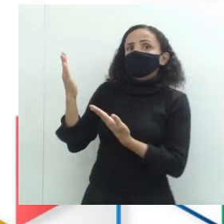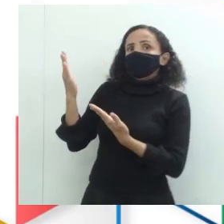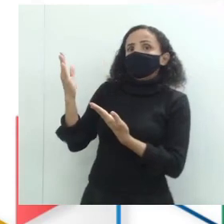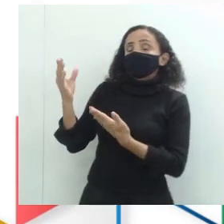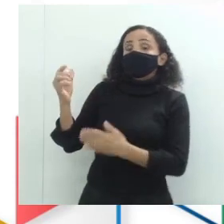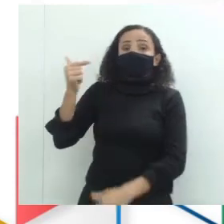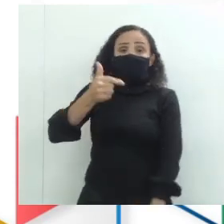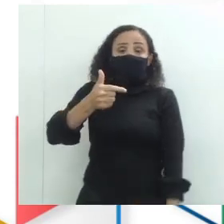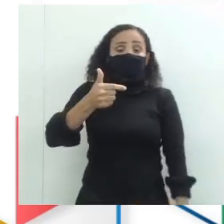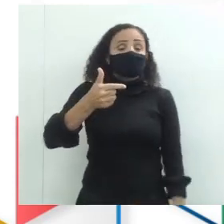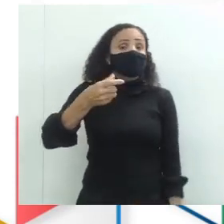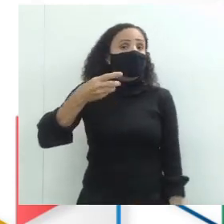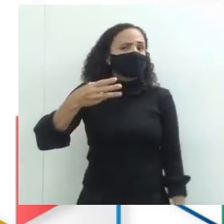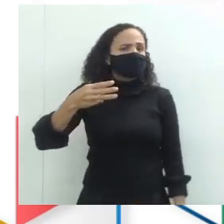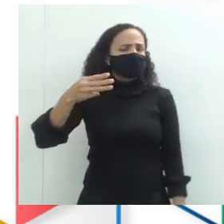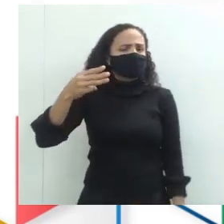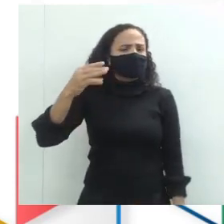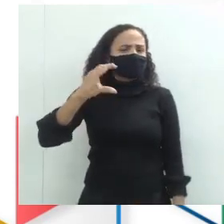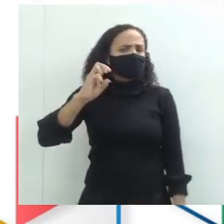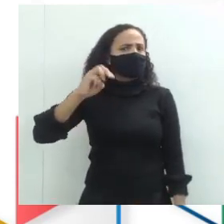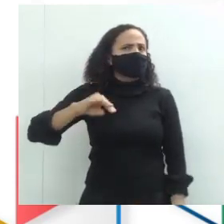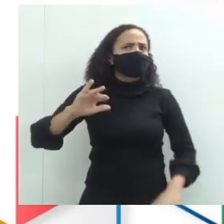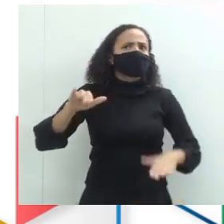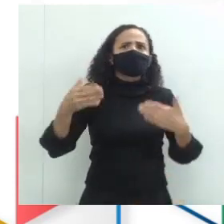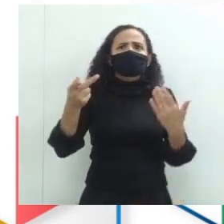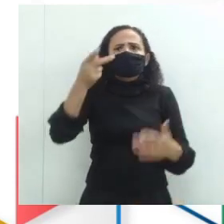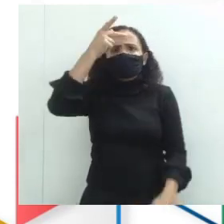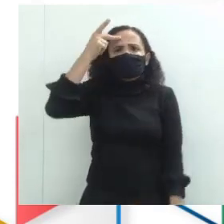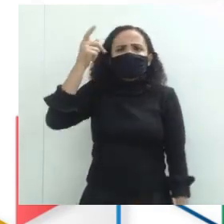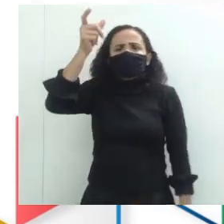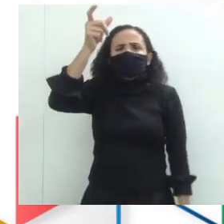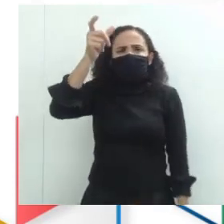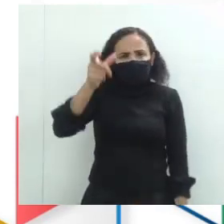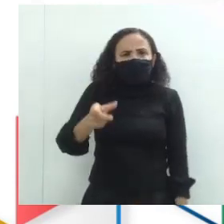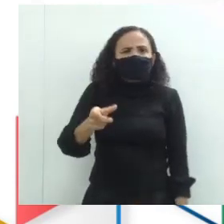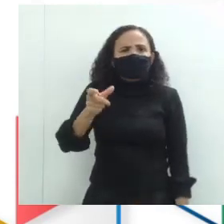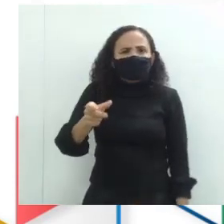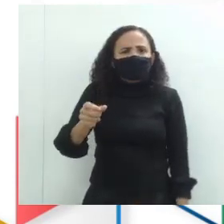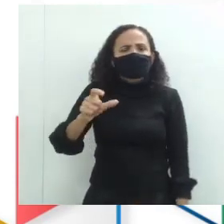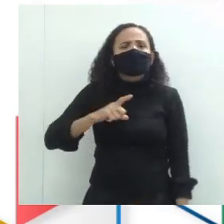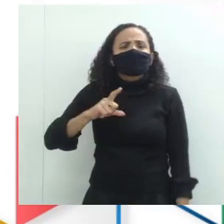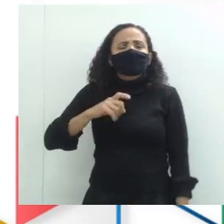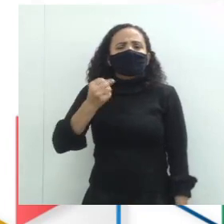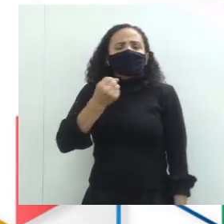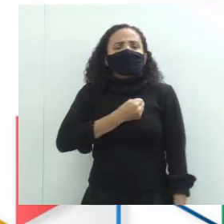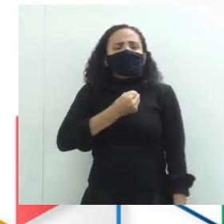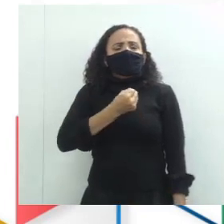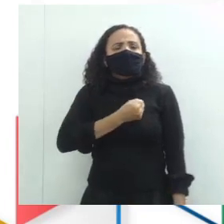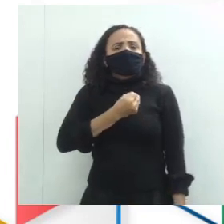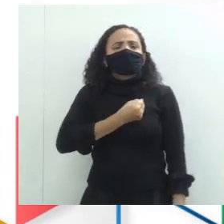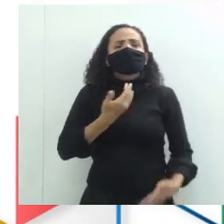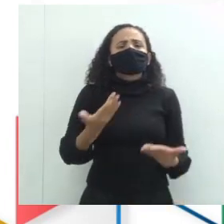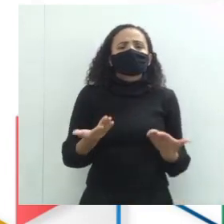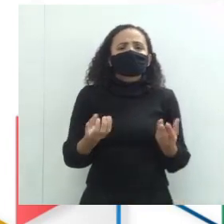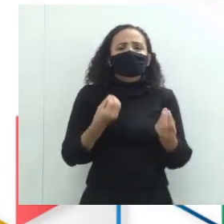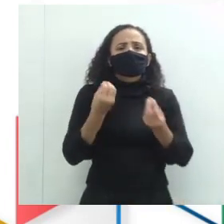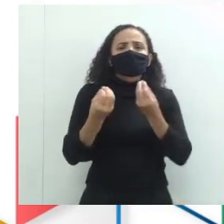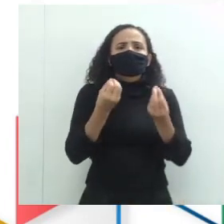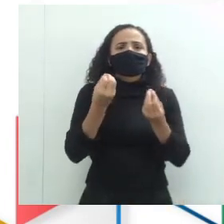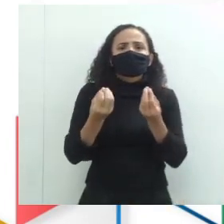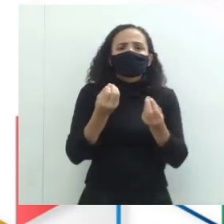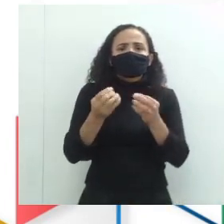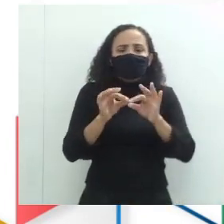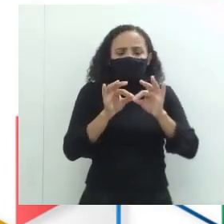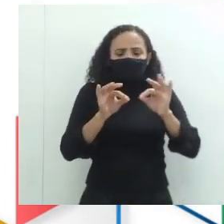centímetros. Quanto que uma pessoa tem o seu número de calçado se ela tem um pé com o tamanho,